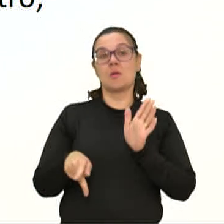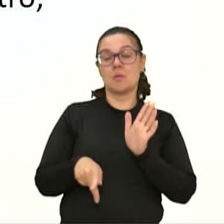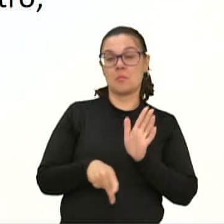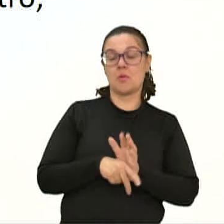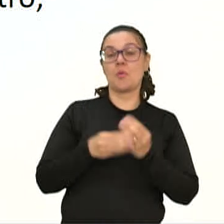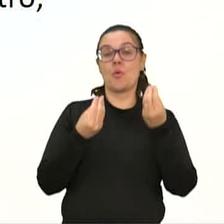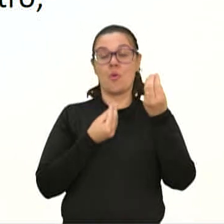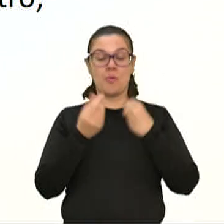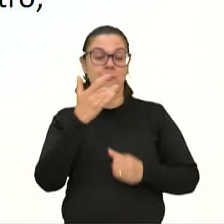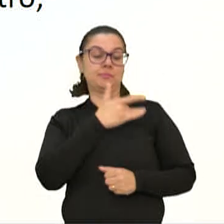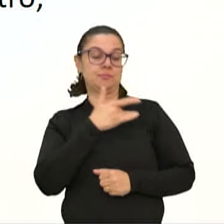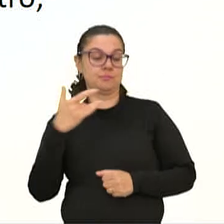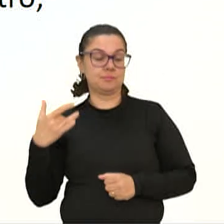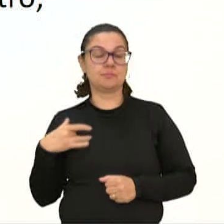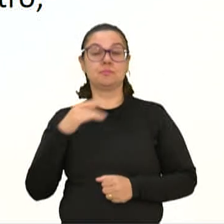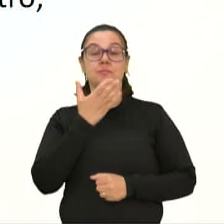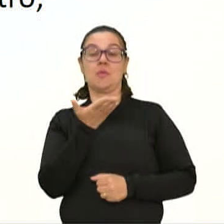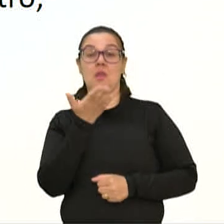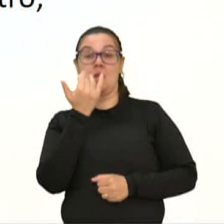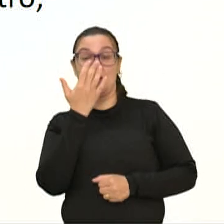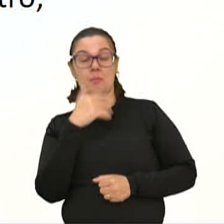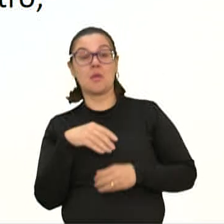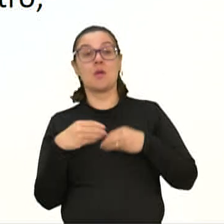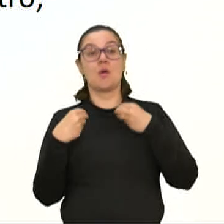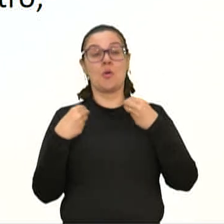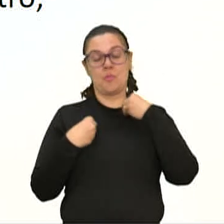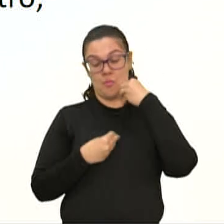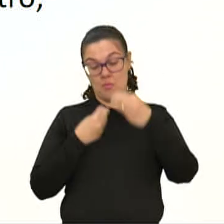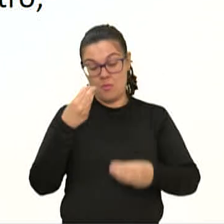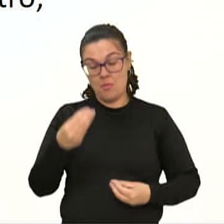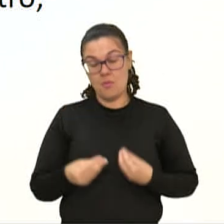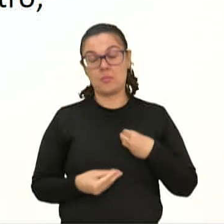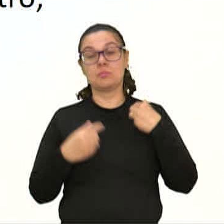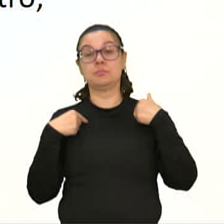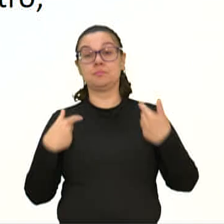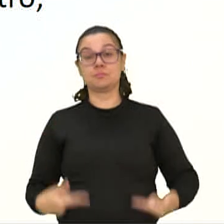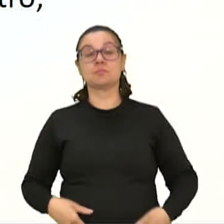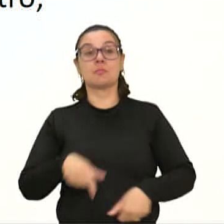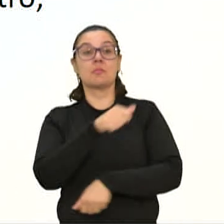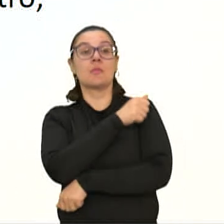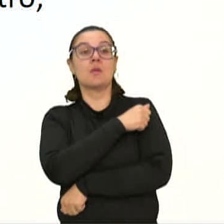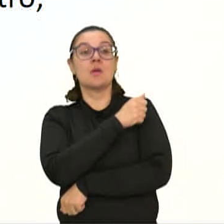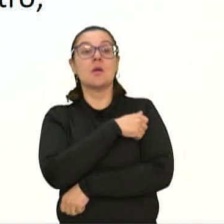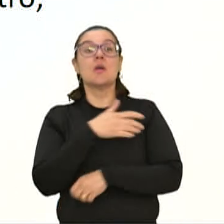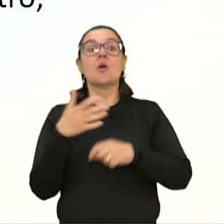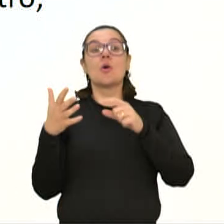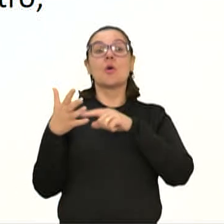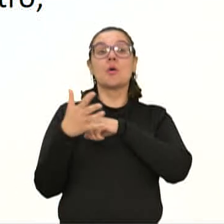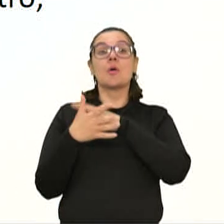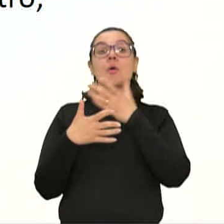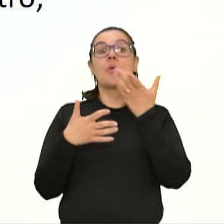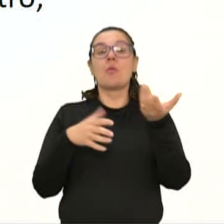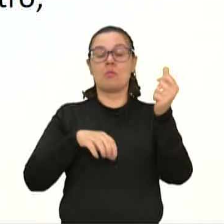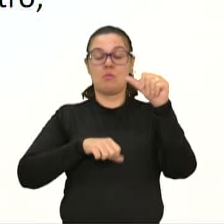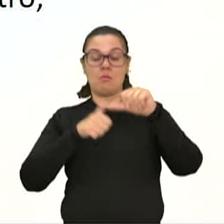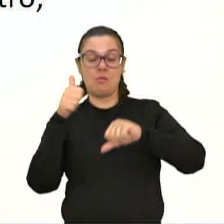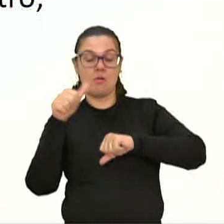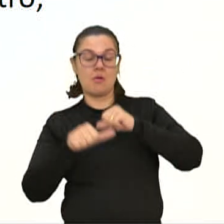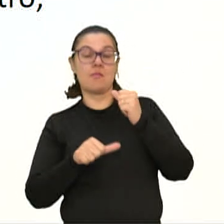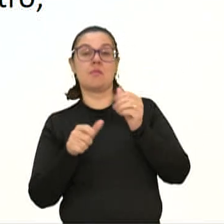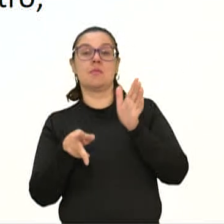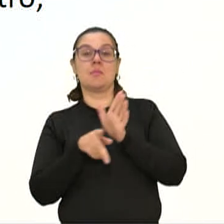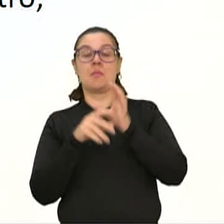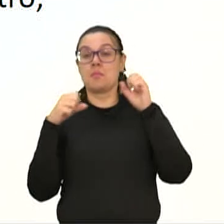as condições de saúde alimentares, a composição corporal do aluno, né? E que a avaliação